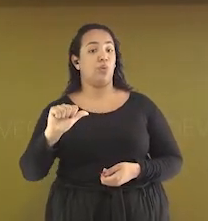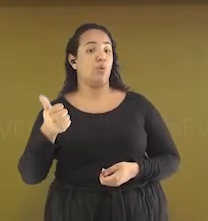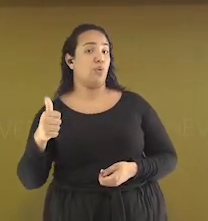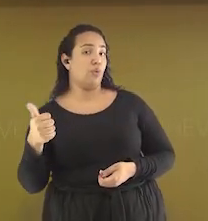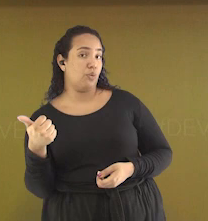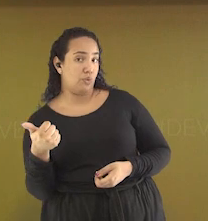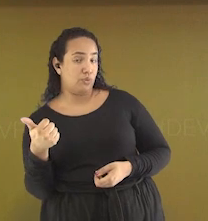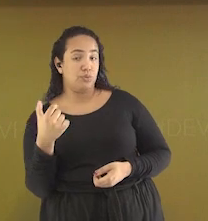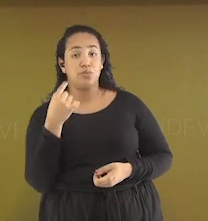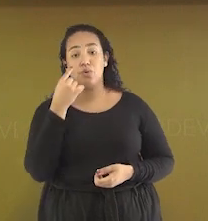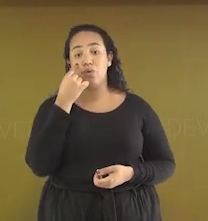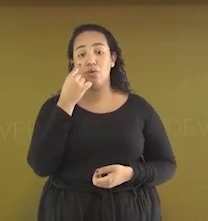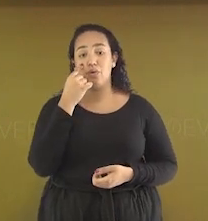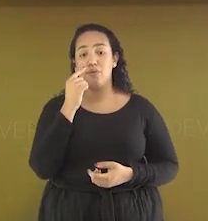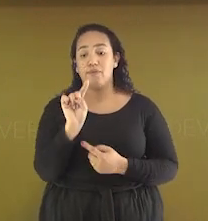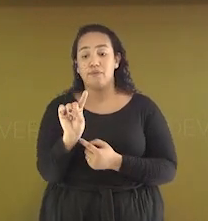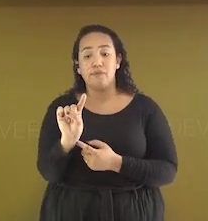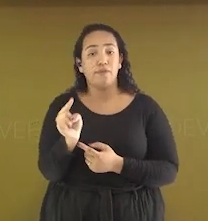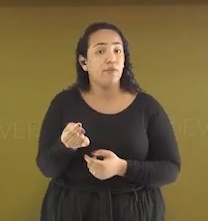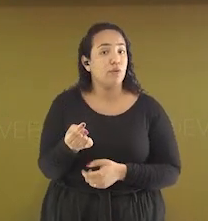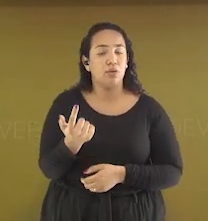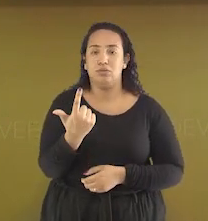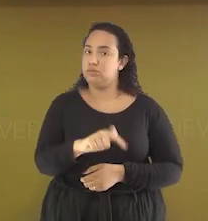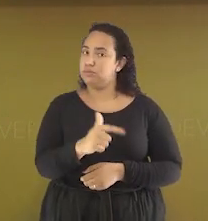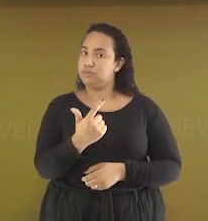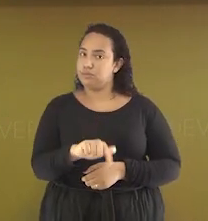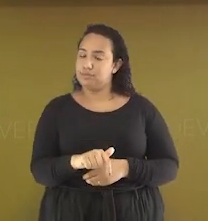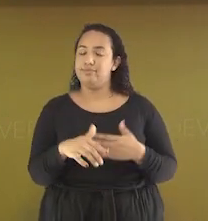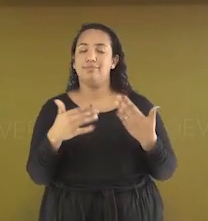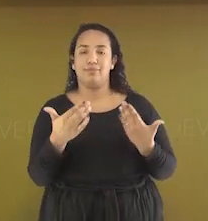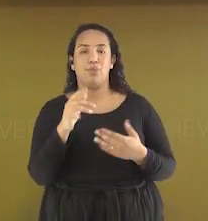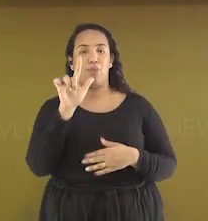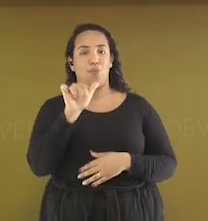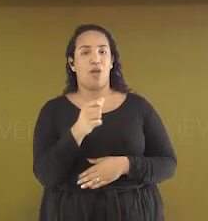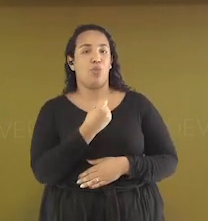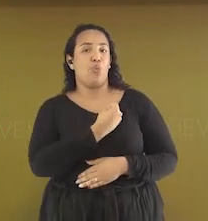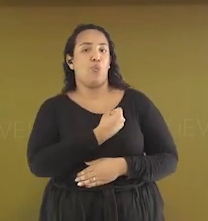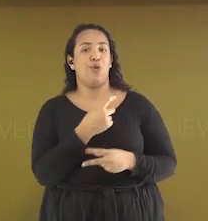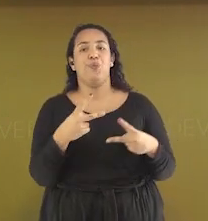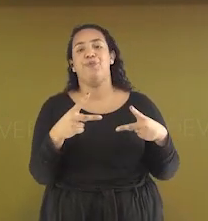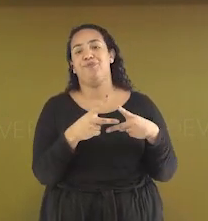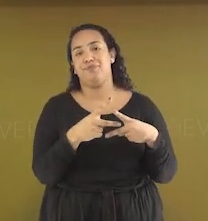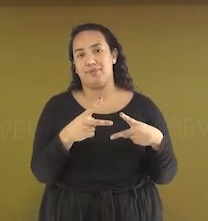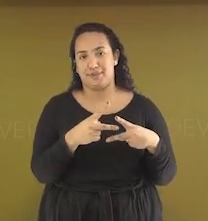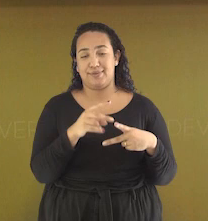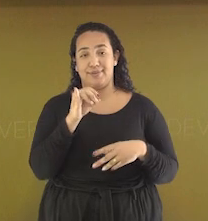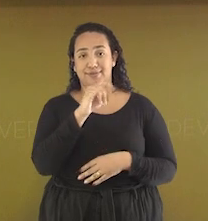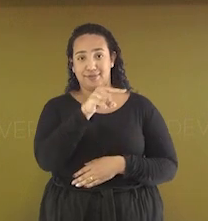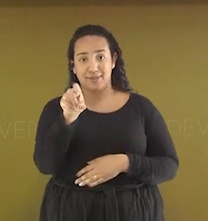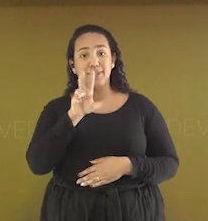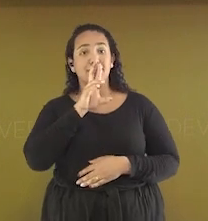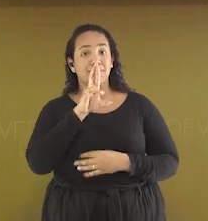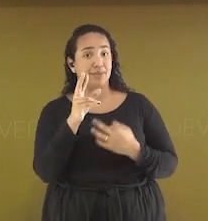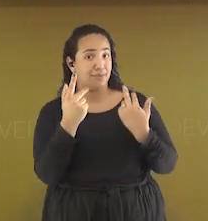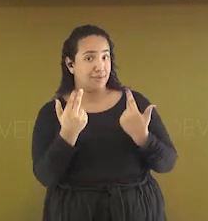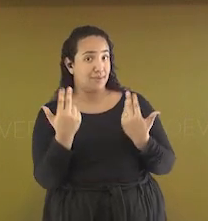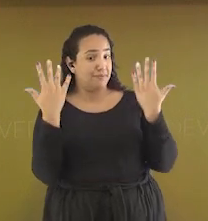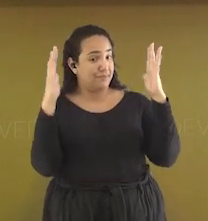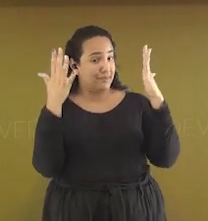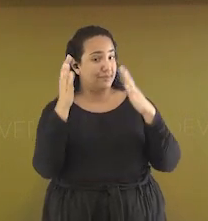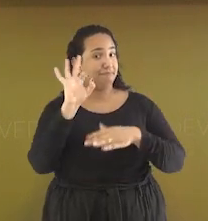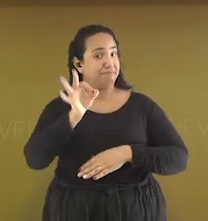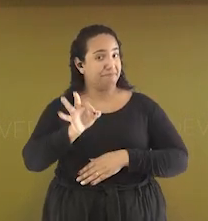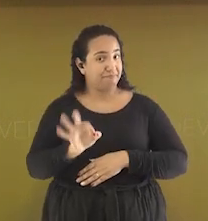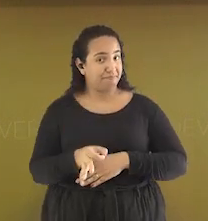8 e o 11, observamos que eles não possuem vírgula. Eles são números inteiros. Se você respondeu